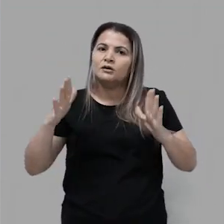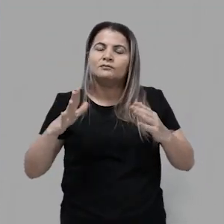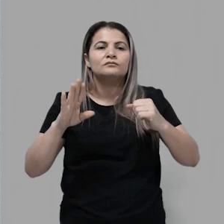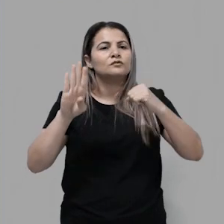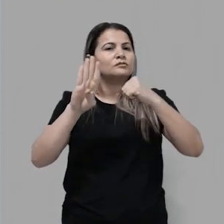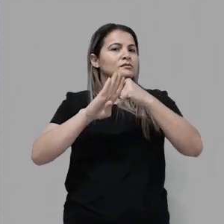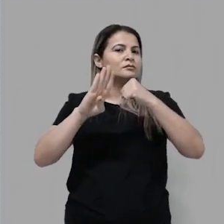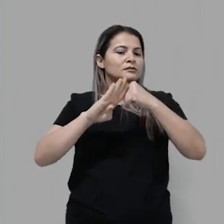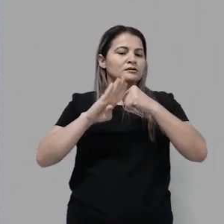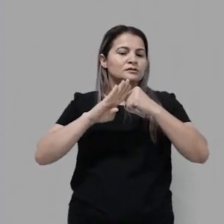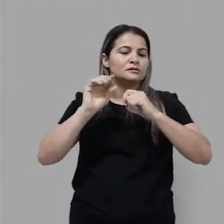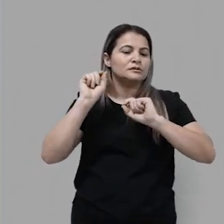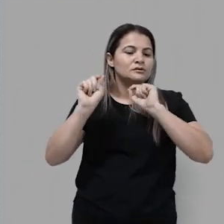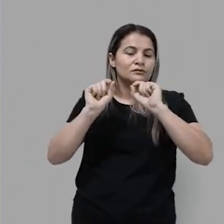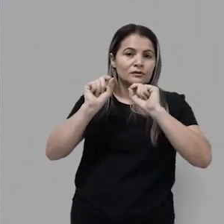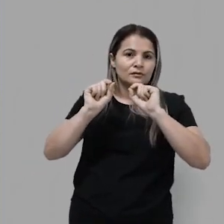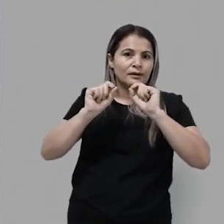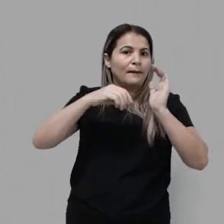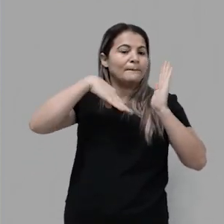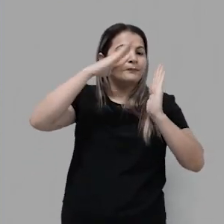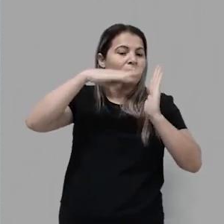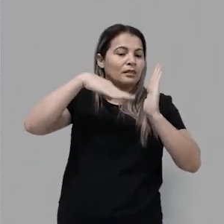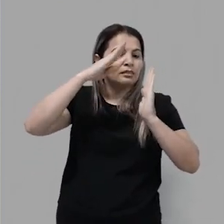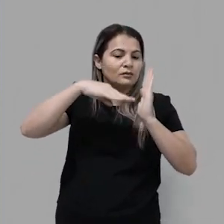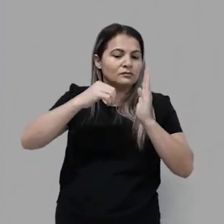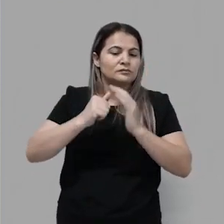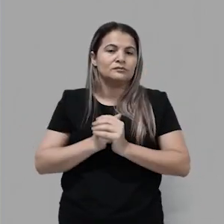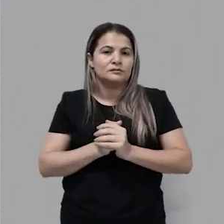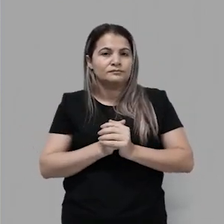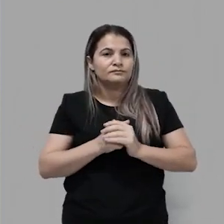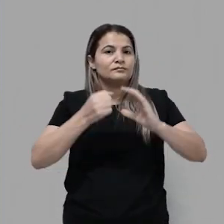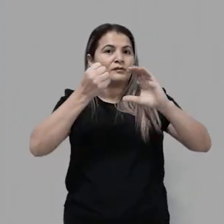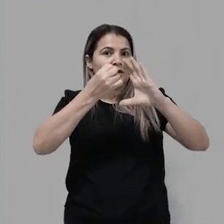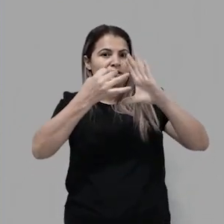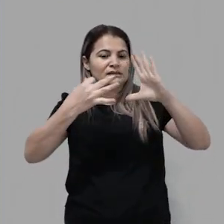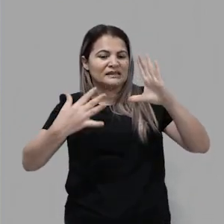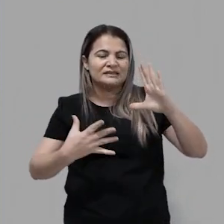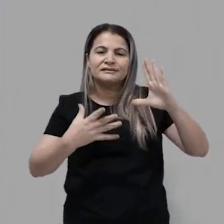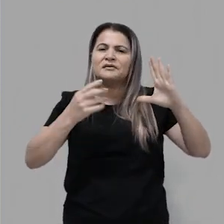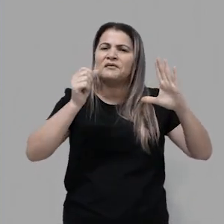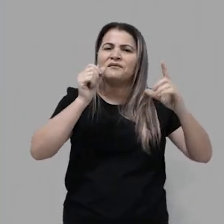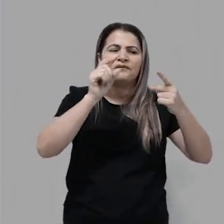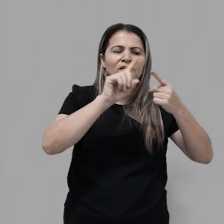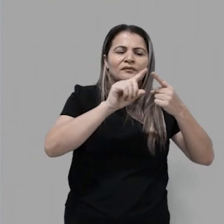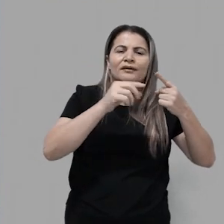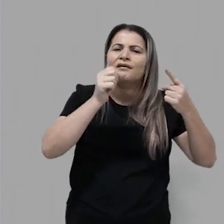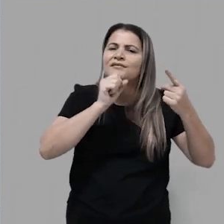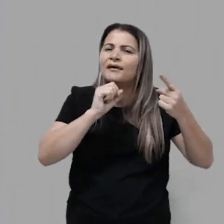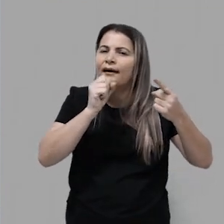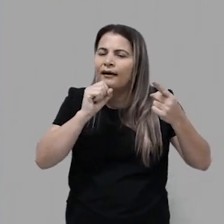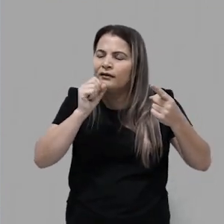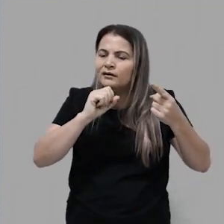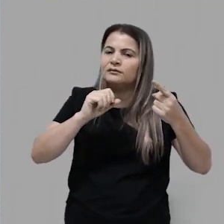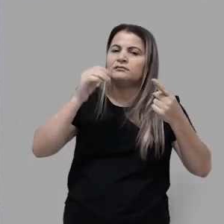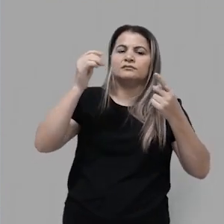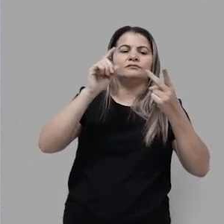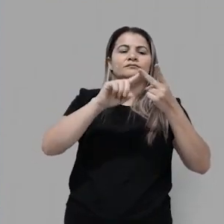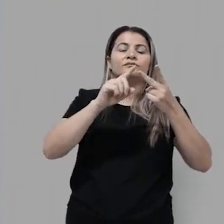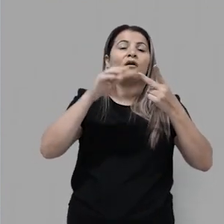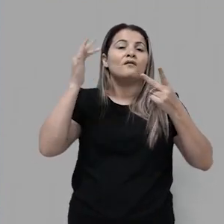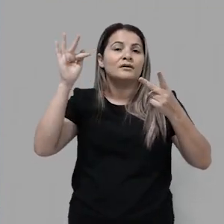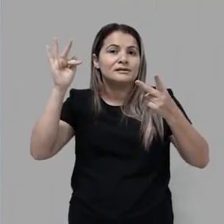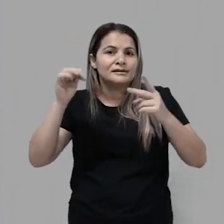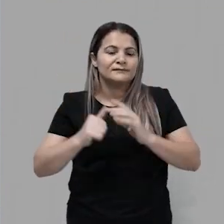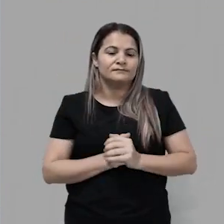característica, então vem por último, que são as paintings. E aí as características, elas são velhas e elas são francesas.